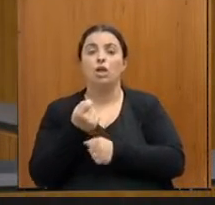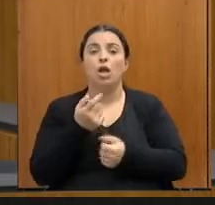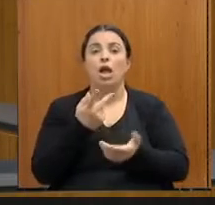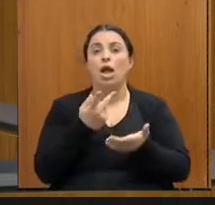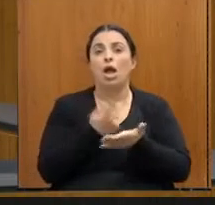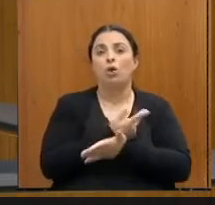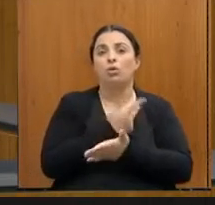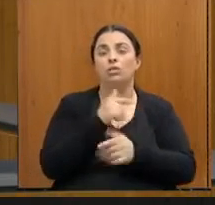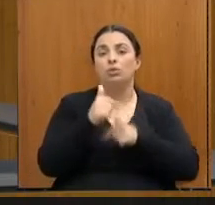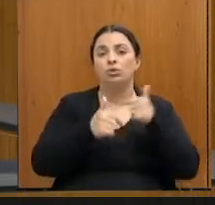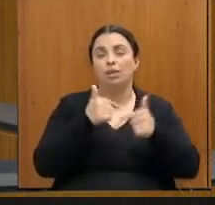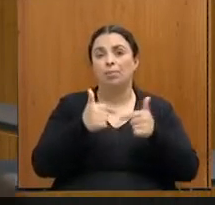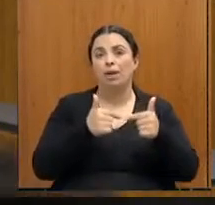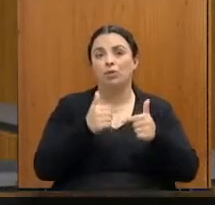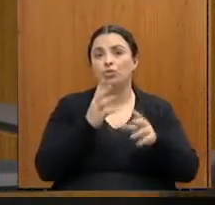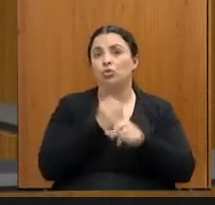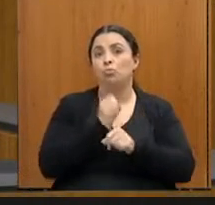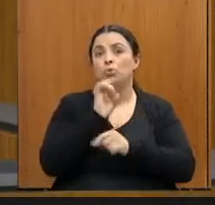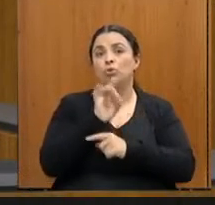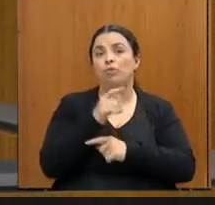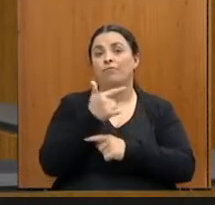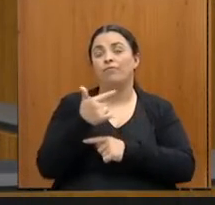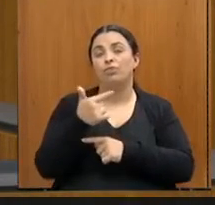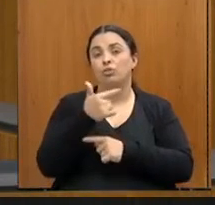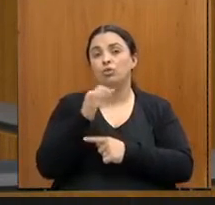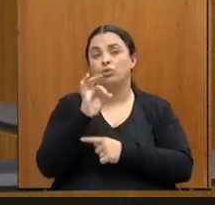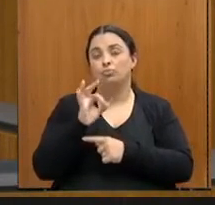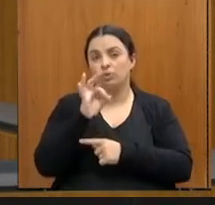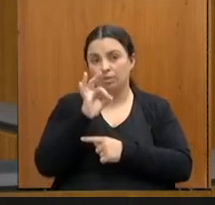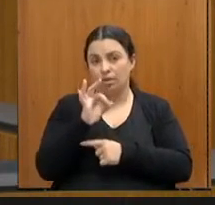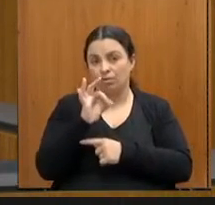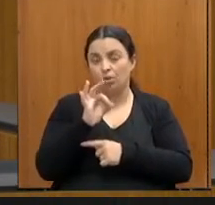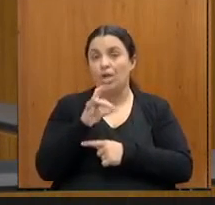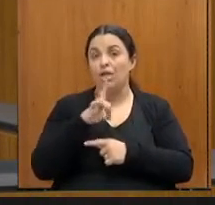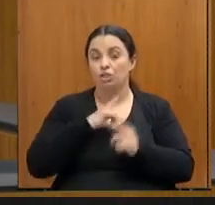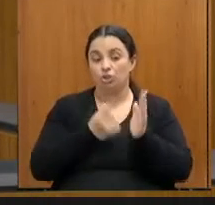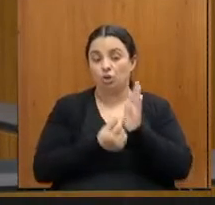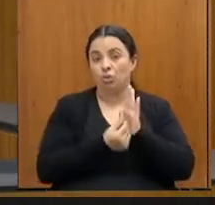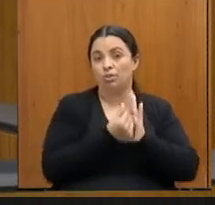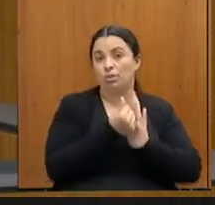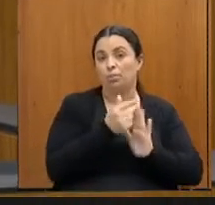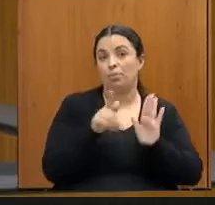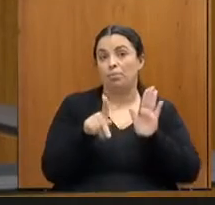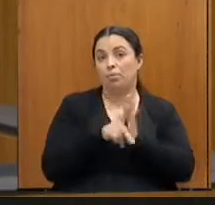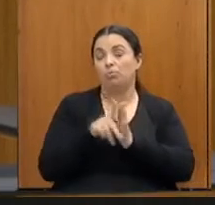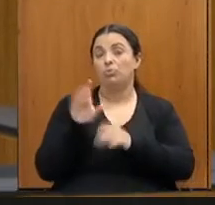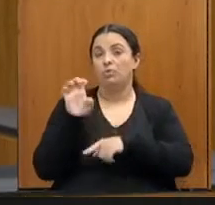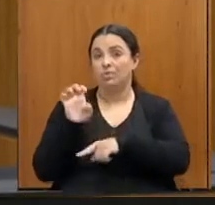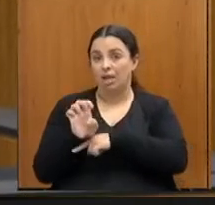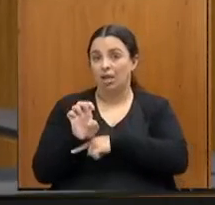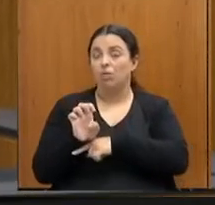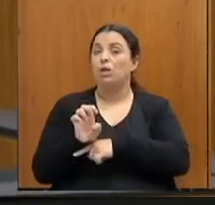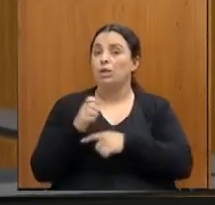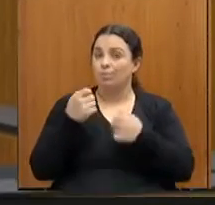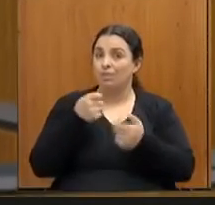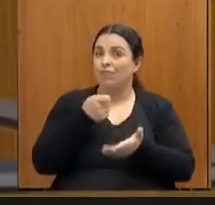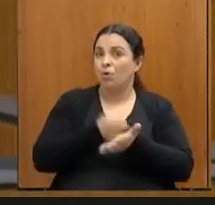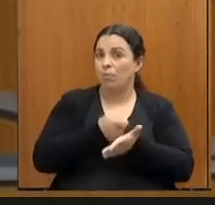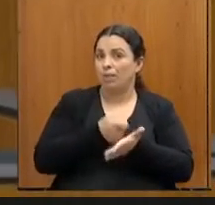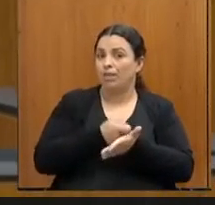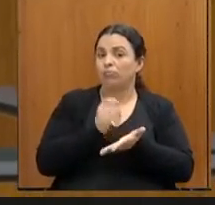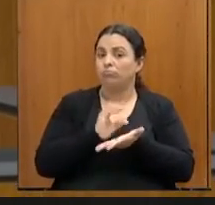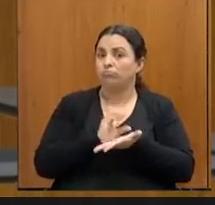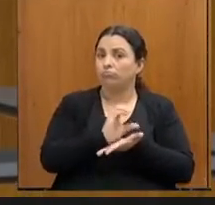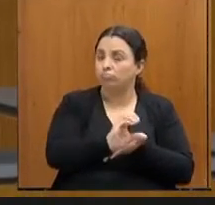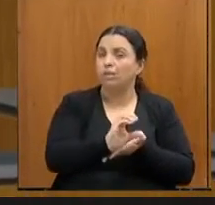ficou em vinte e dois por cento ou seja daquilo que estava no orçamento do estado que Obrigatoriamente deveria ter sido